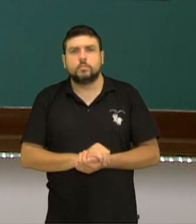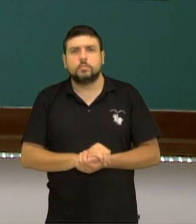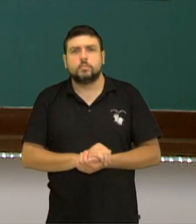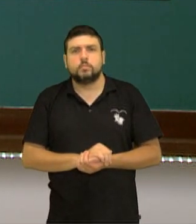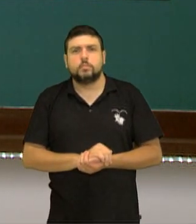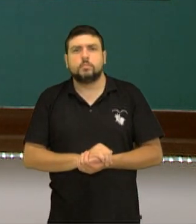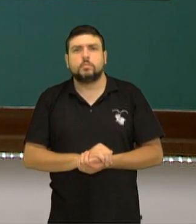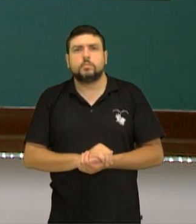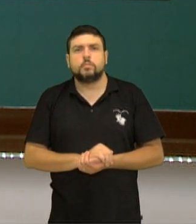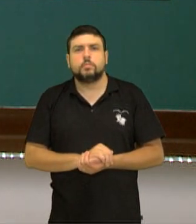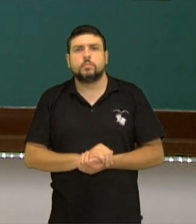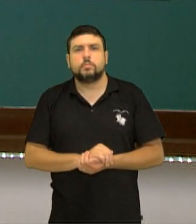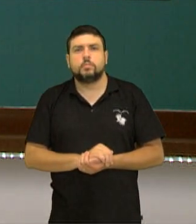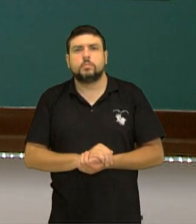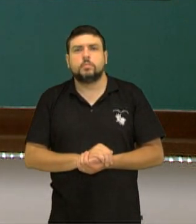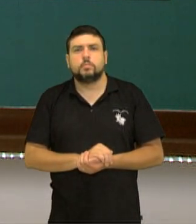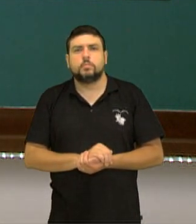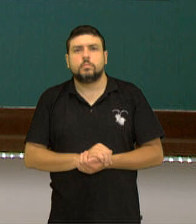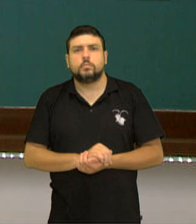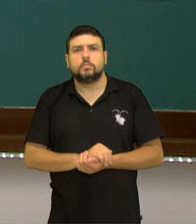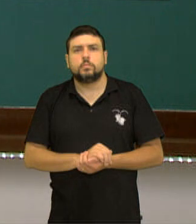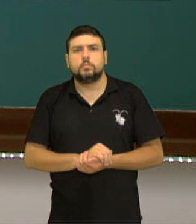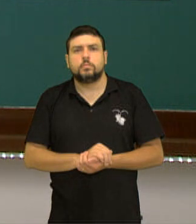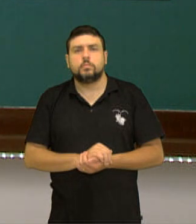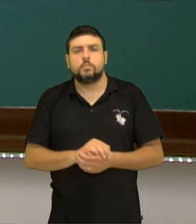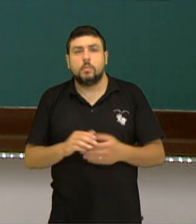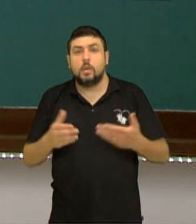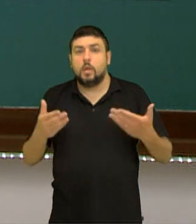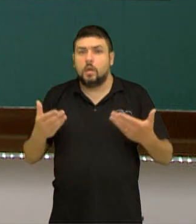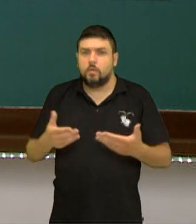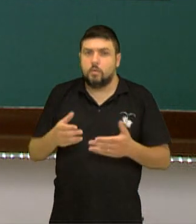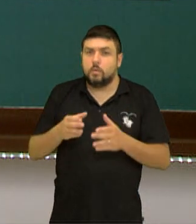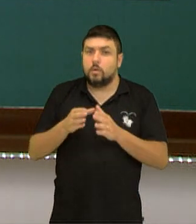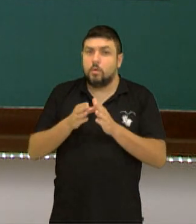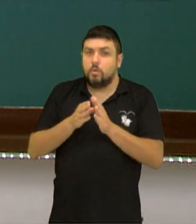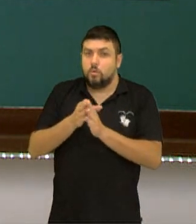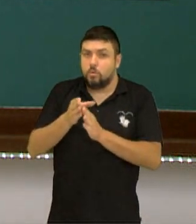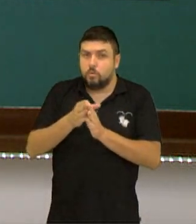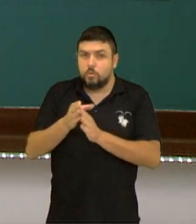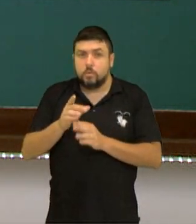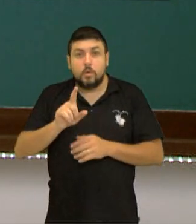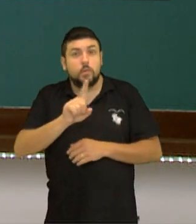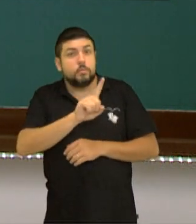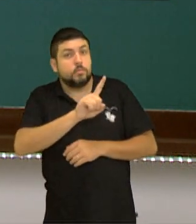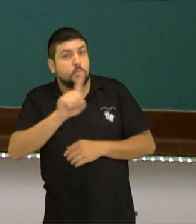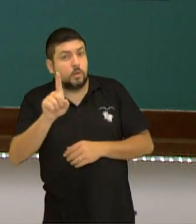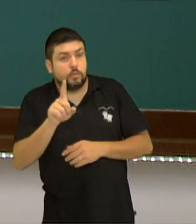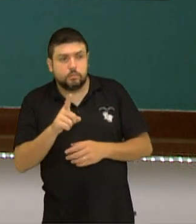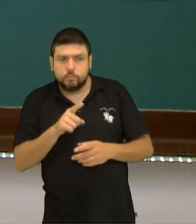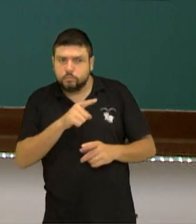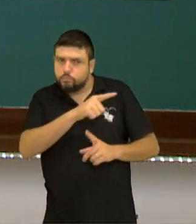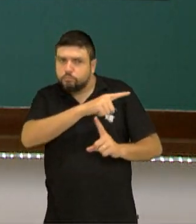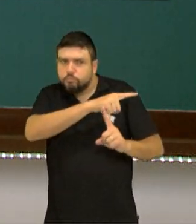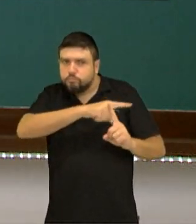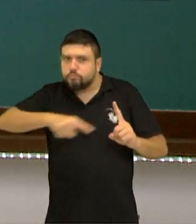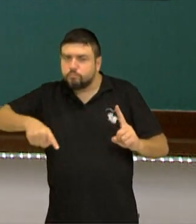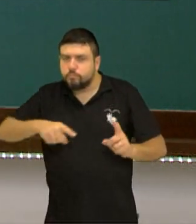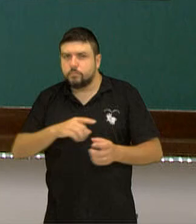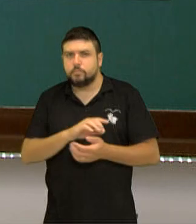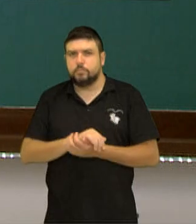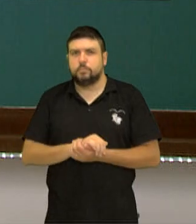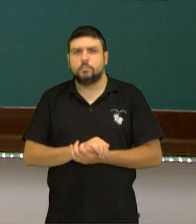Aqui, ó, eu coloquei agora aqui um conselho negativo, tipo, que a pessoa não deveria fazer.